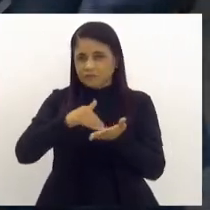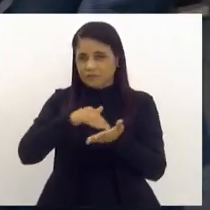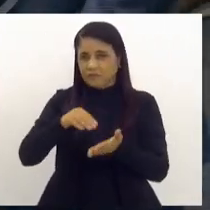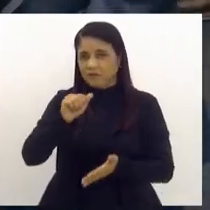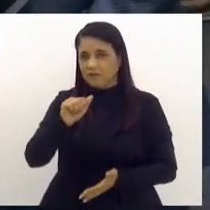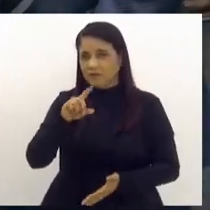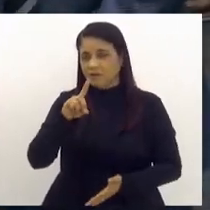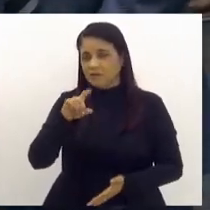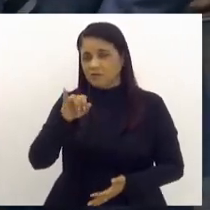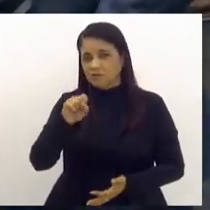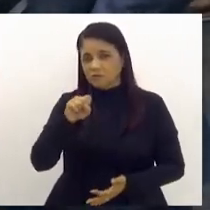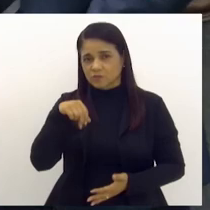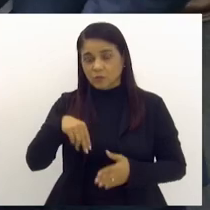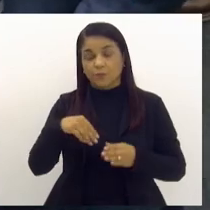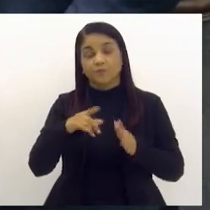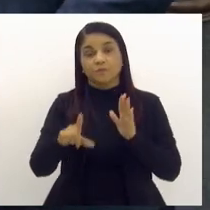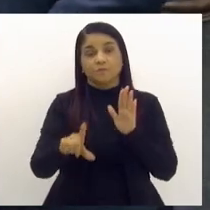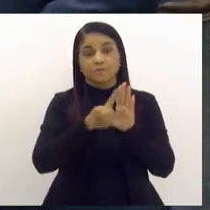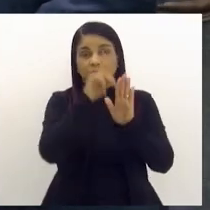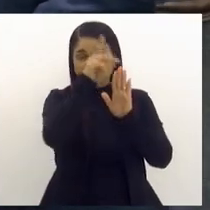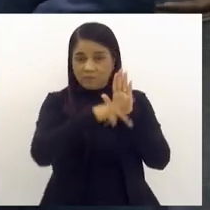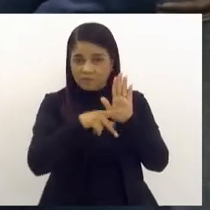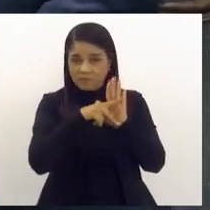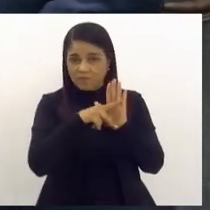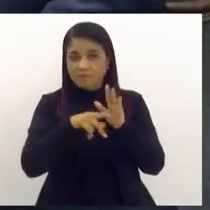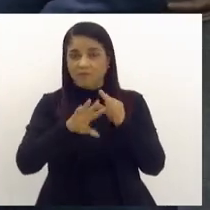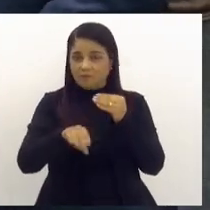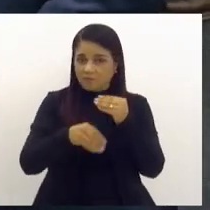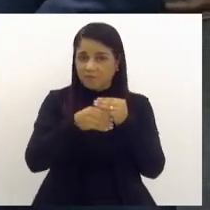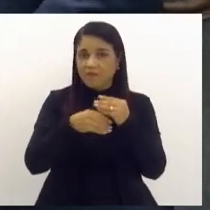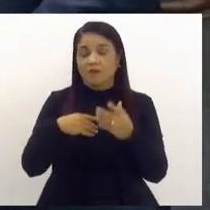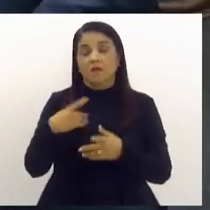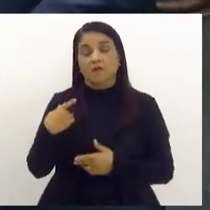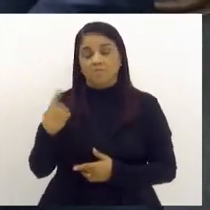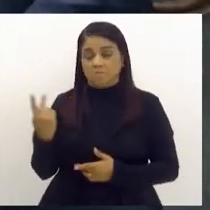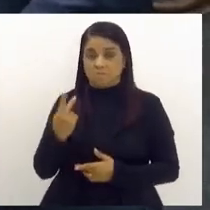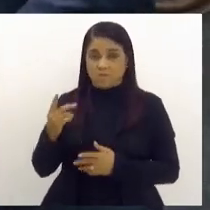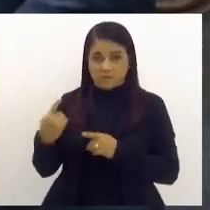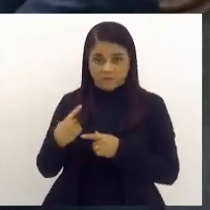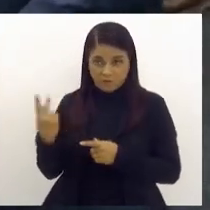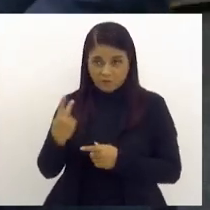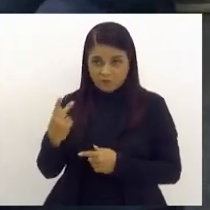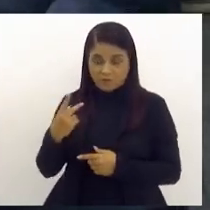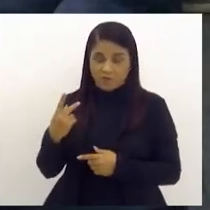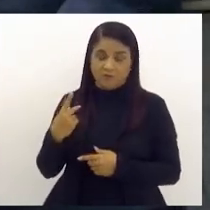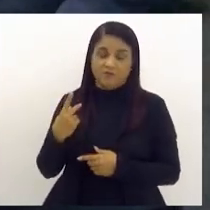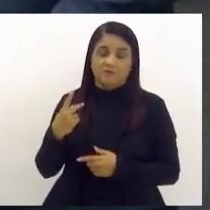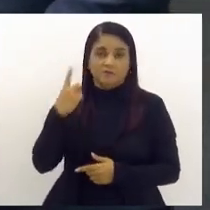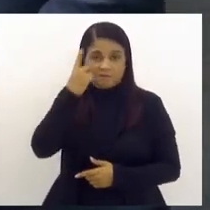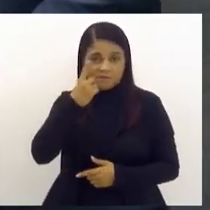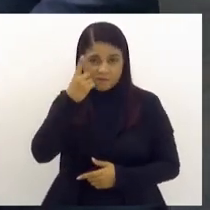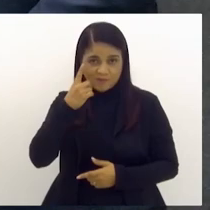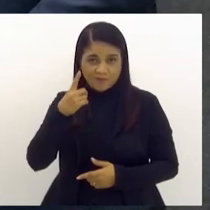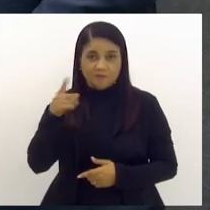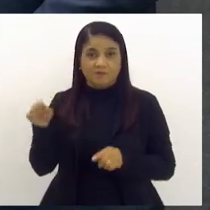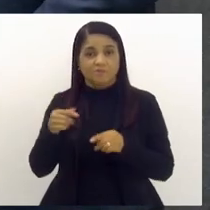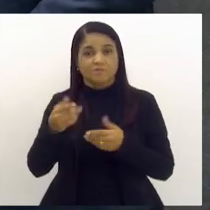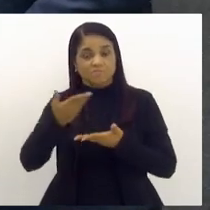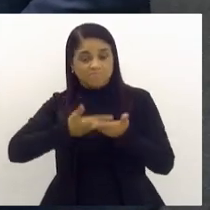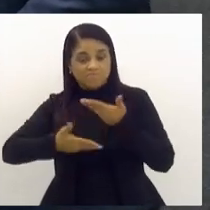lei complementar, que é de autoria do deputado Rosenberg Reis e minha, que trata da